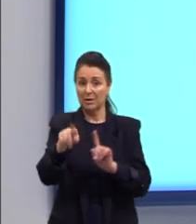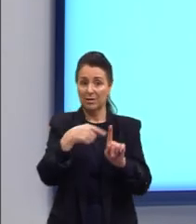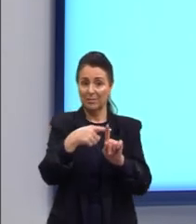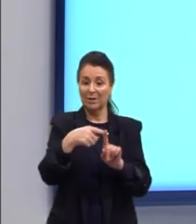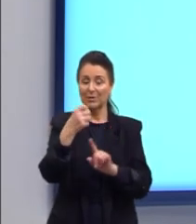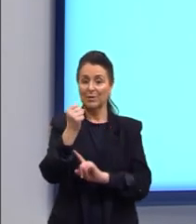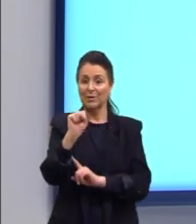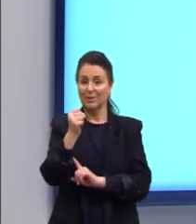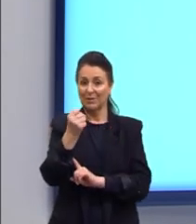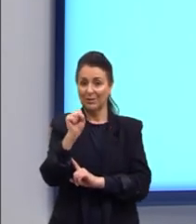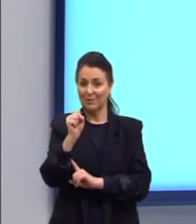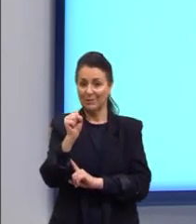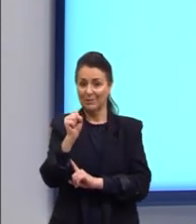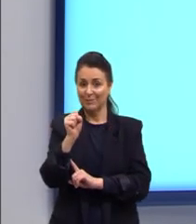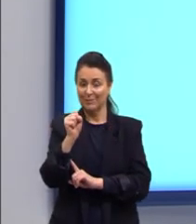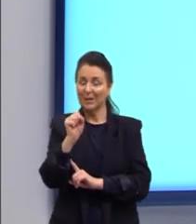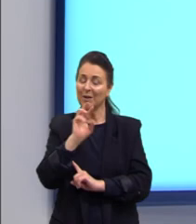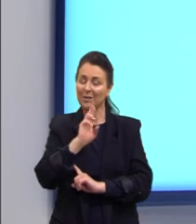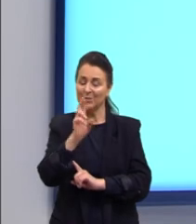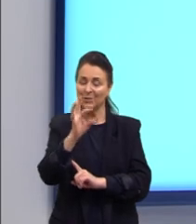nossa alternativa correta